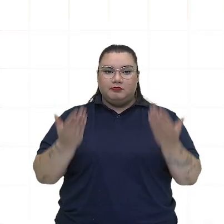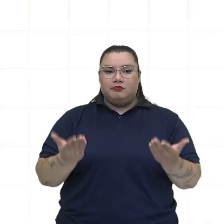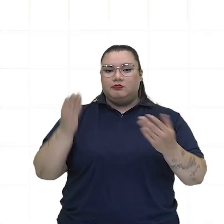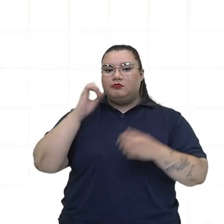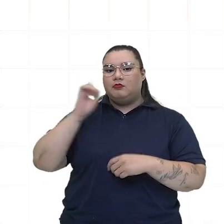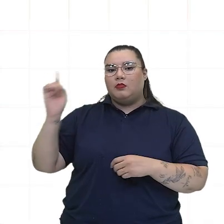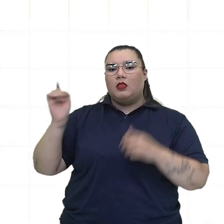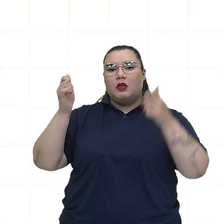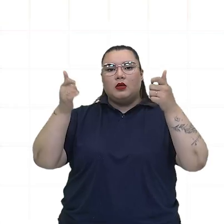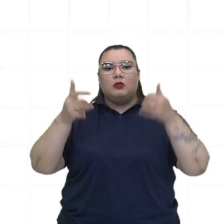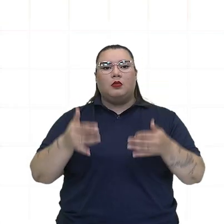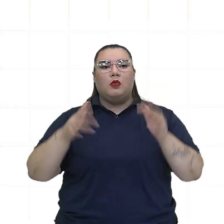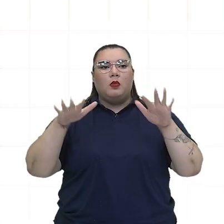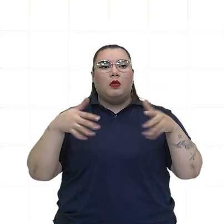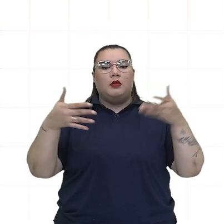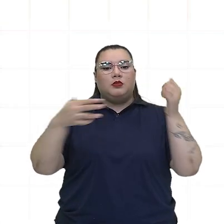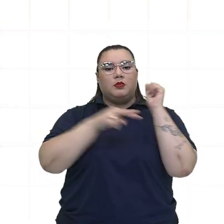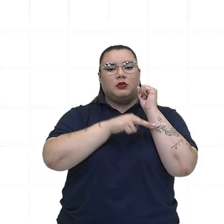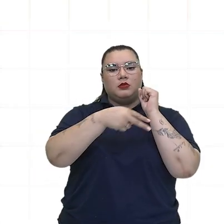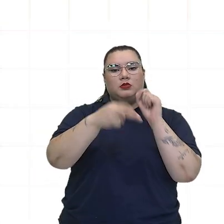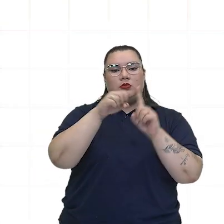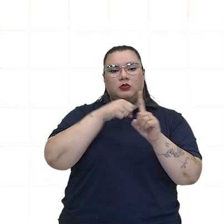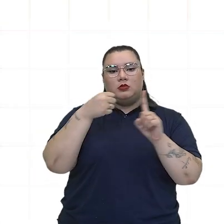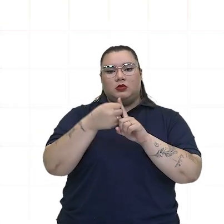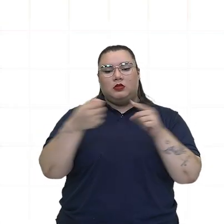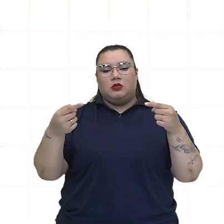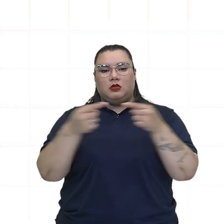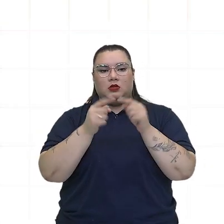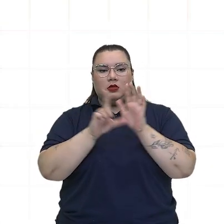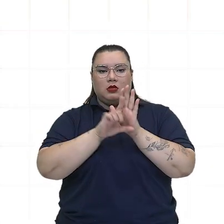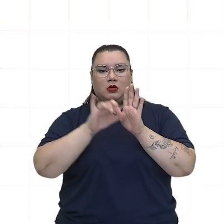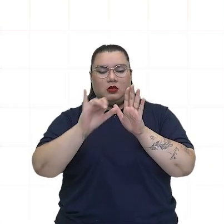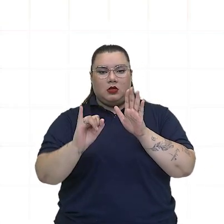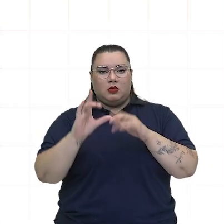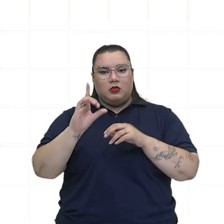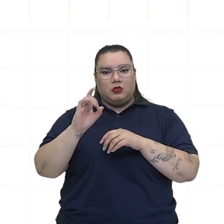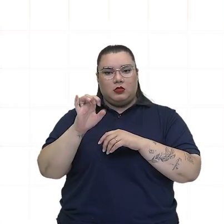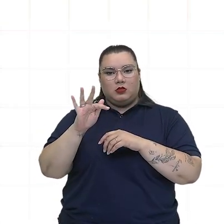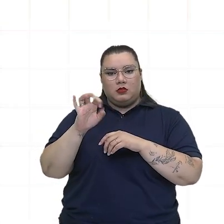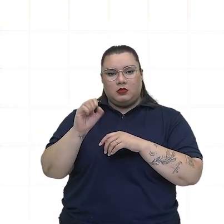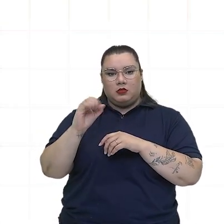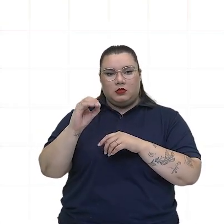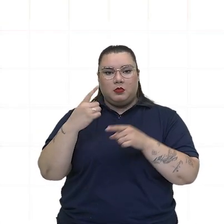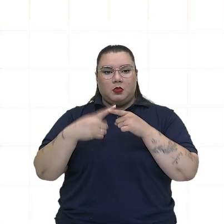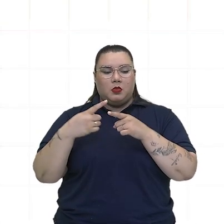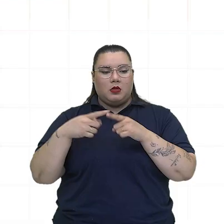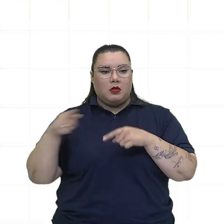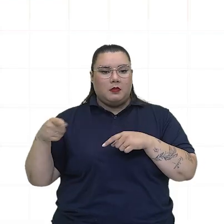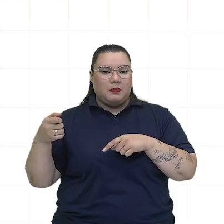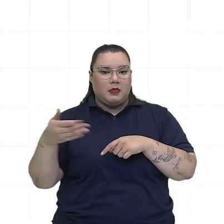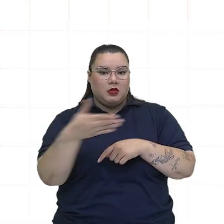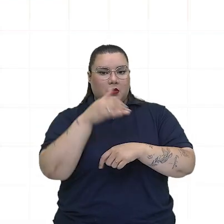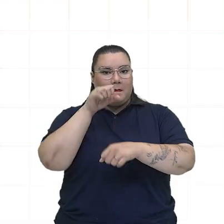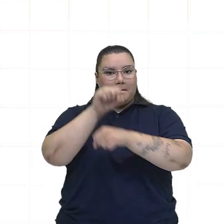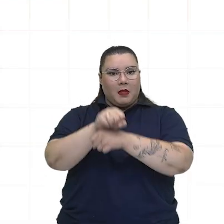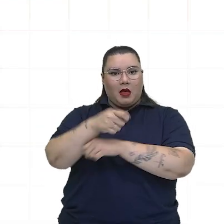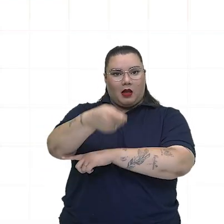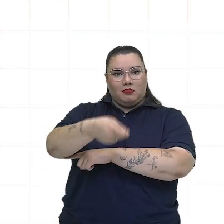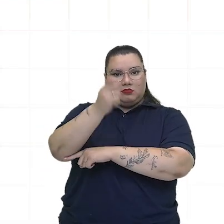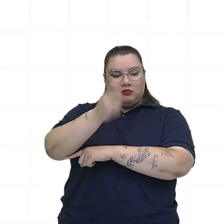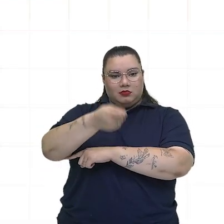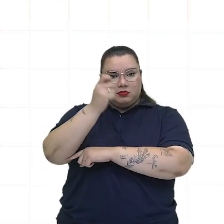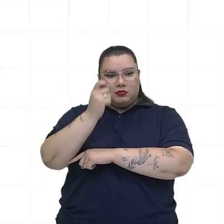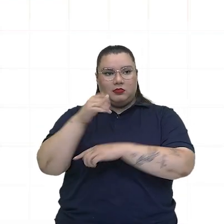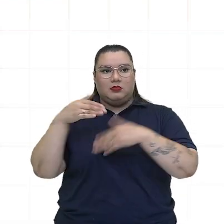aula, a gente traz os impactos econômicos da lei do defeso, já que a pesca fica temporariamente suspensa, e aí